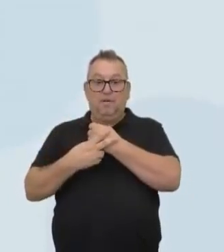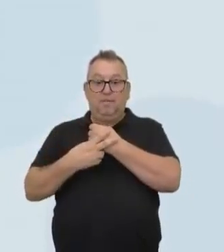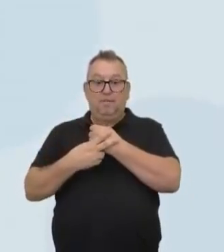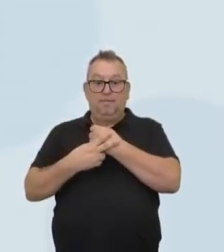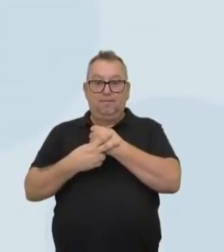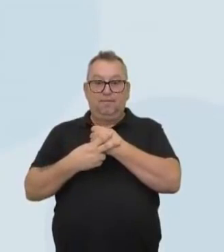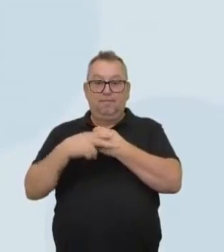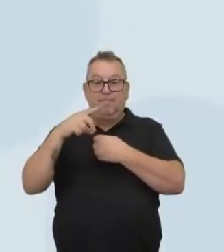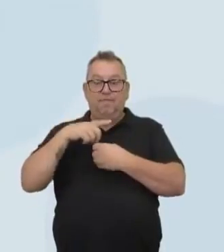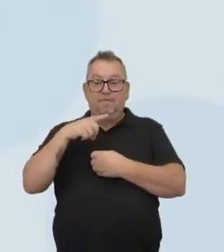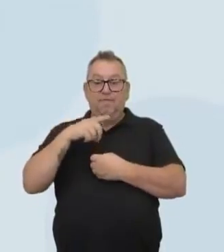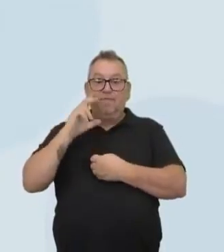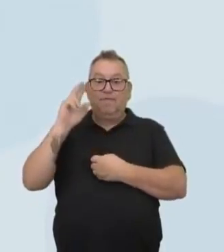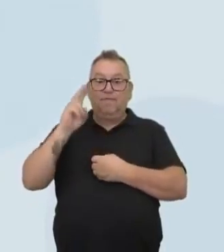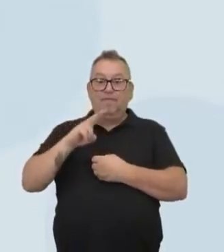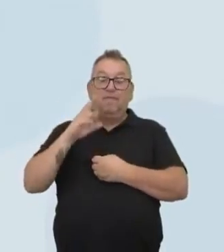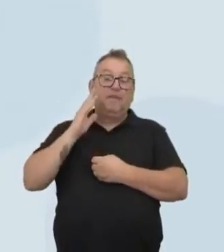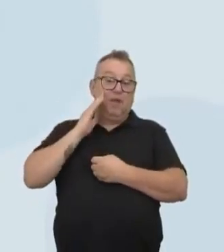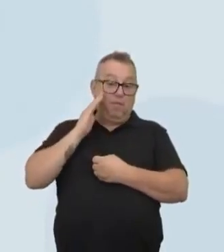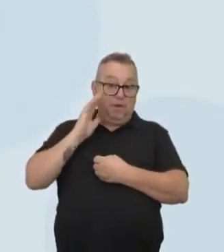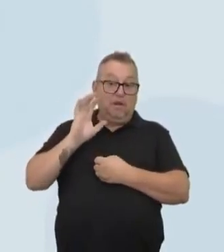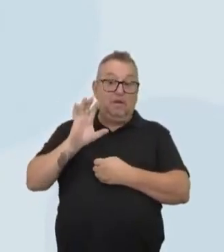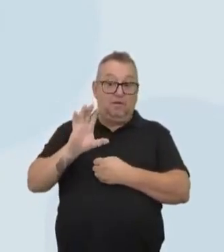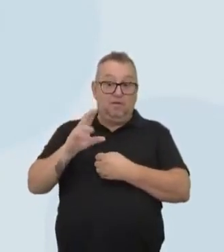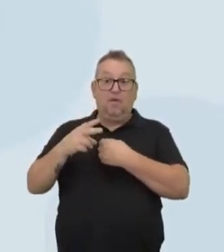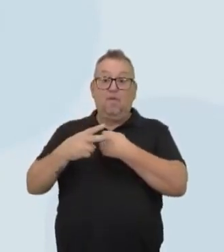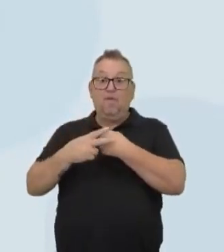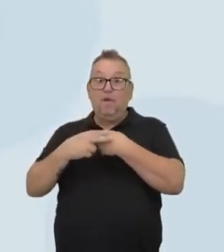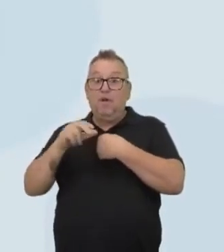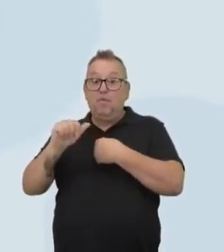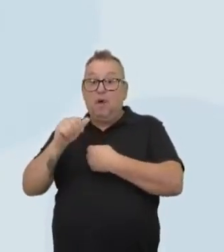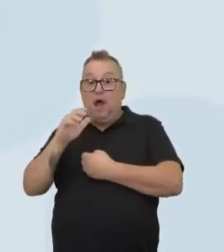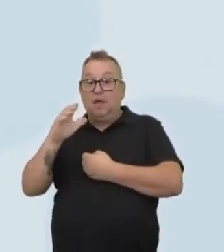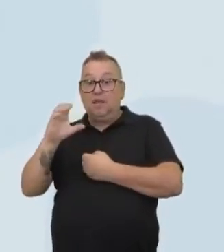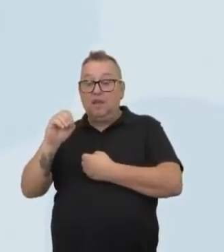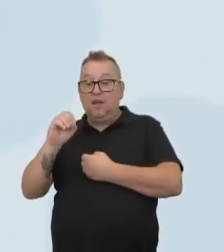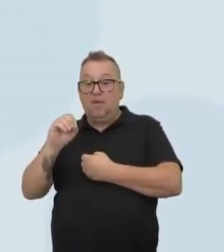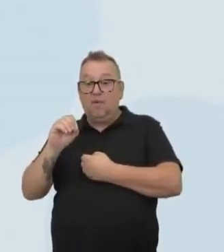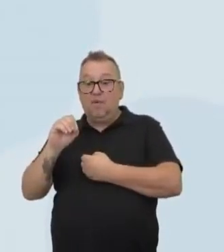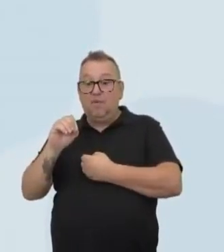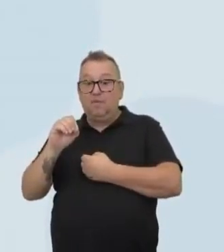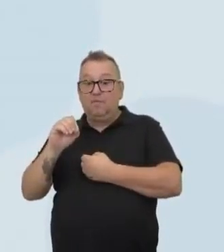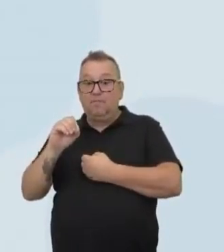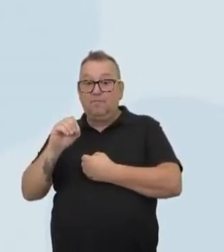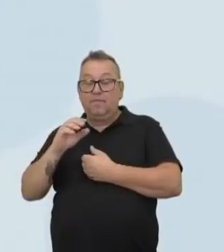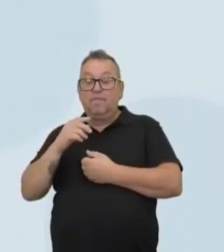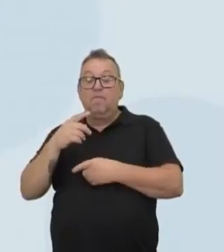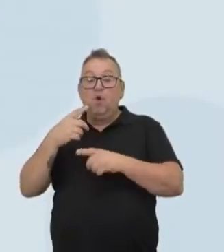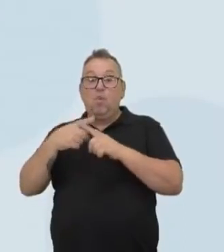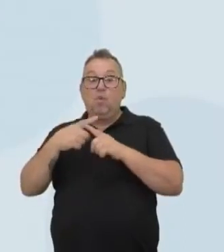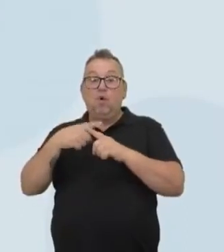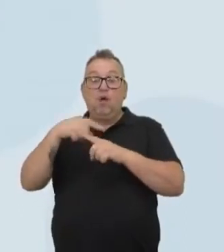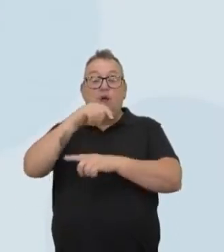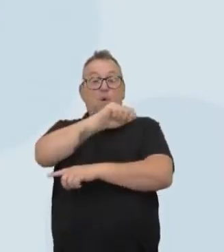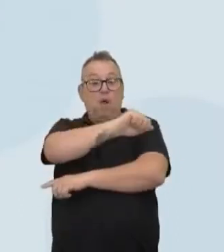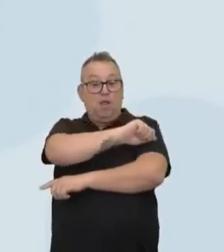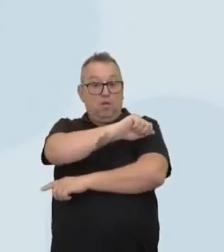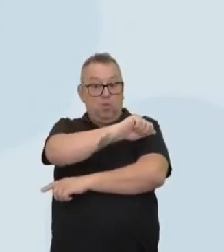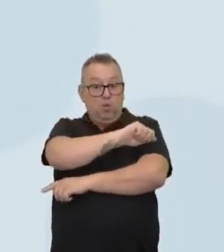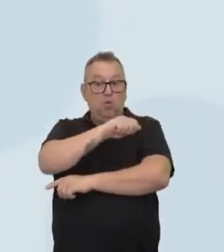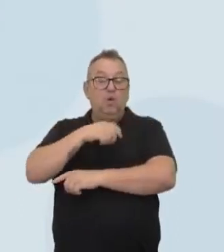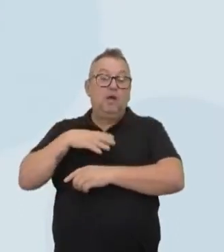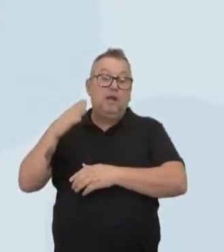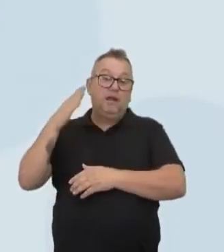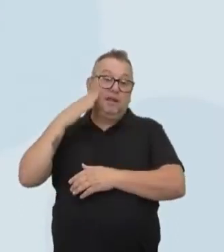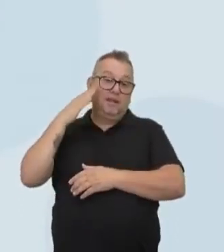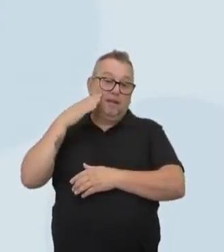tão importante os alunos já saberem isso, ó. Por que é importante eles saberem o verbo de ação? Porque o aluno protagonista, ele sabe o que